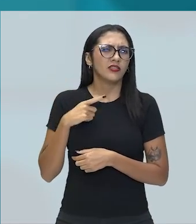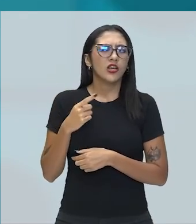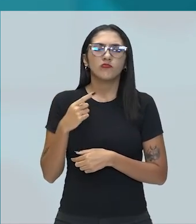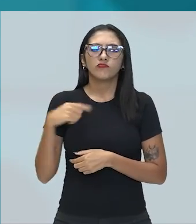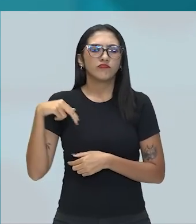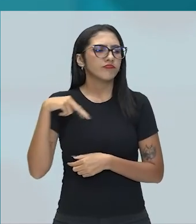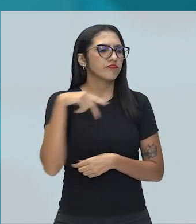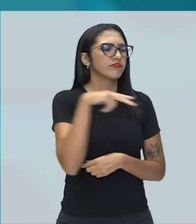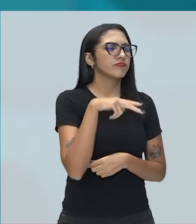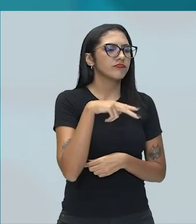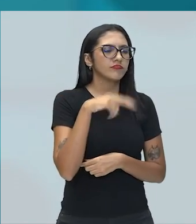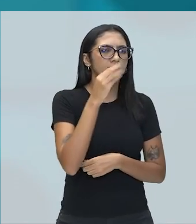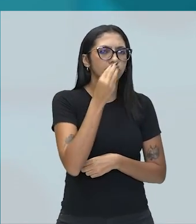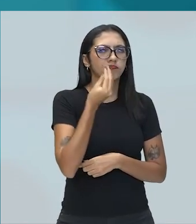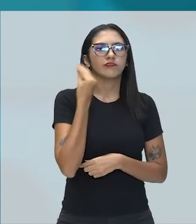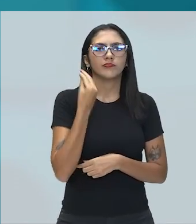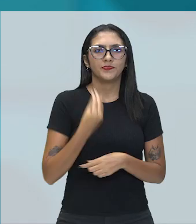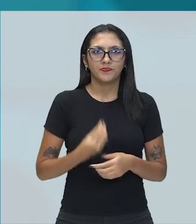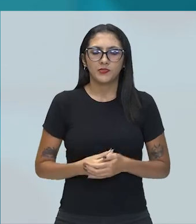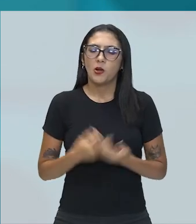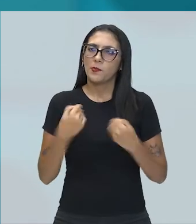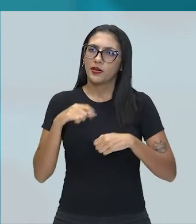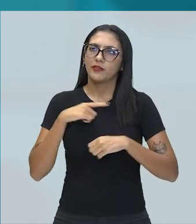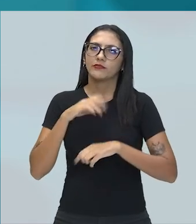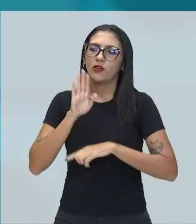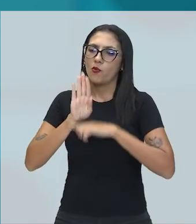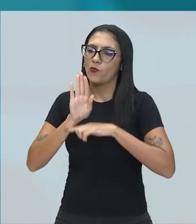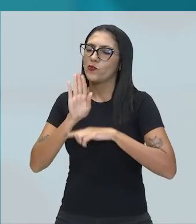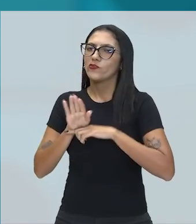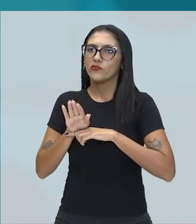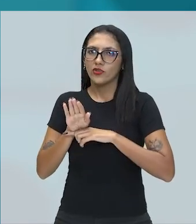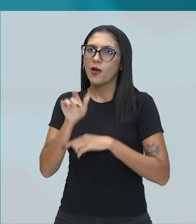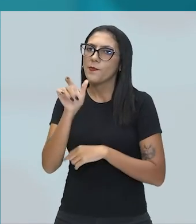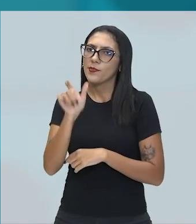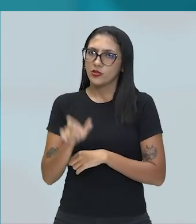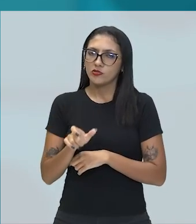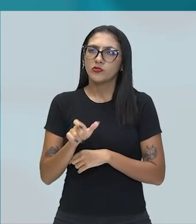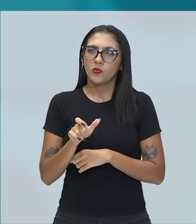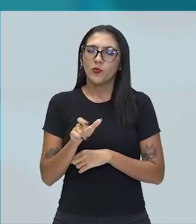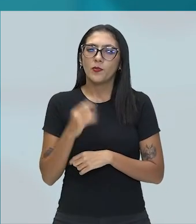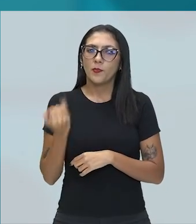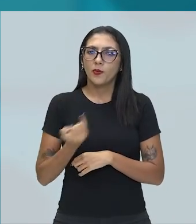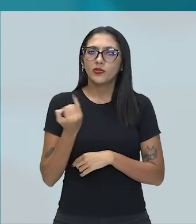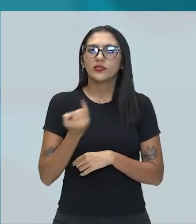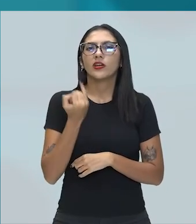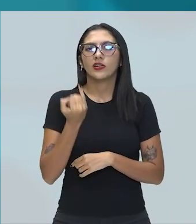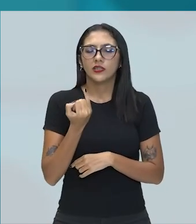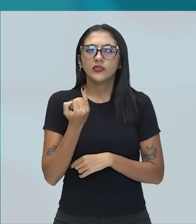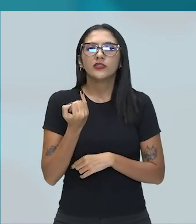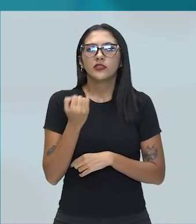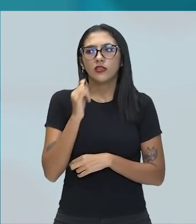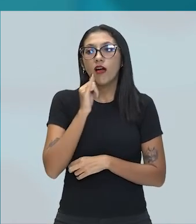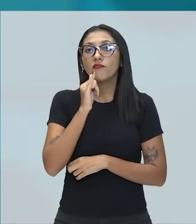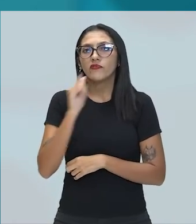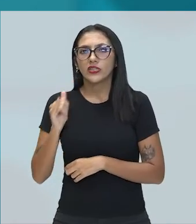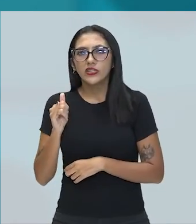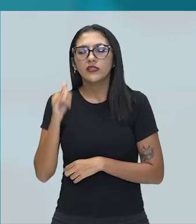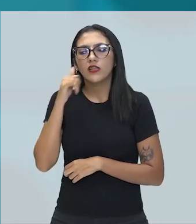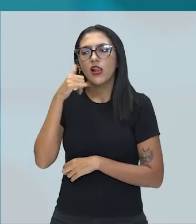embora. Dê ajuda a essa pessoa, faça a sua parte, ligue para o serviço